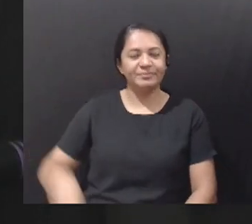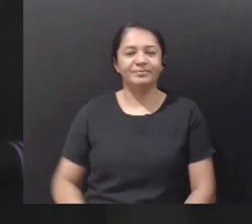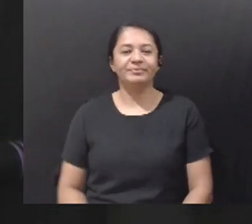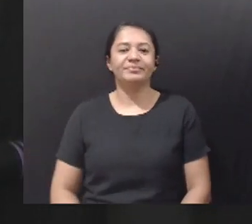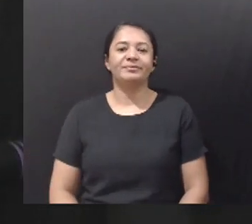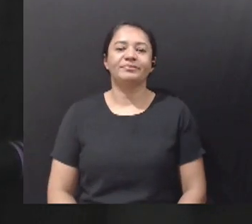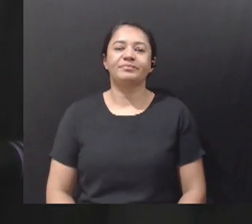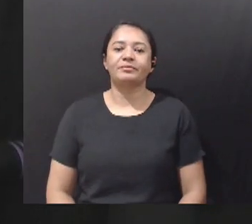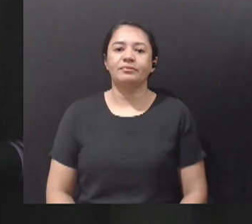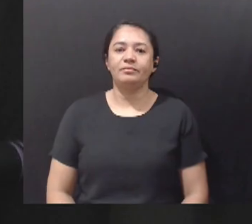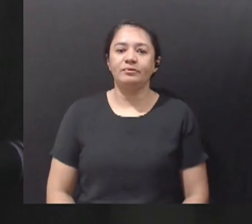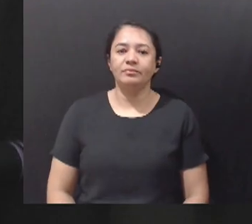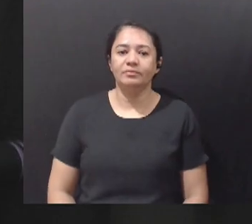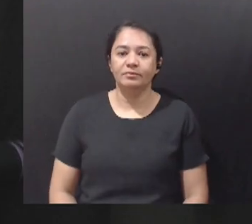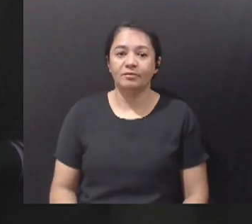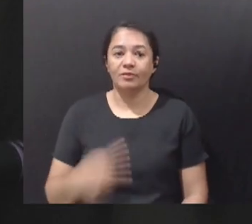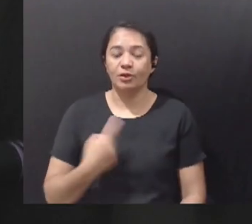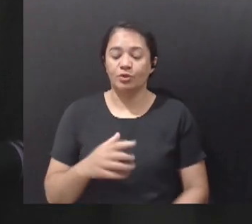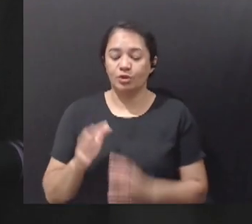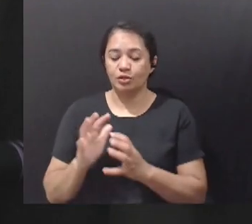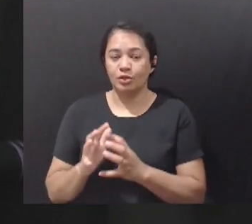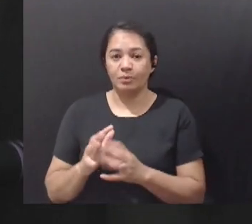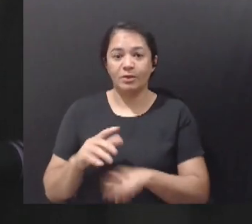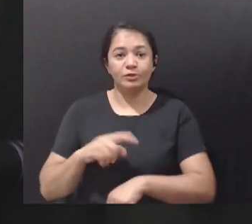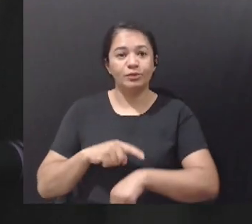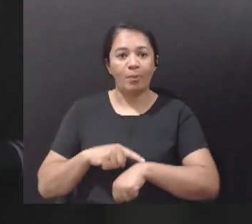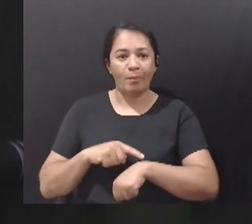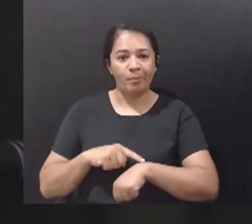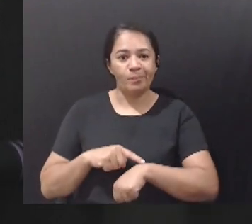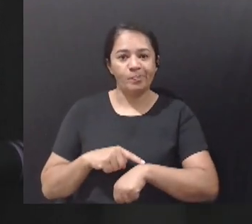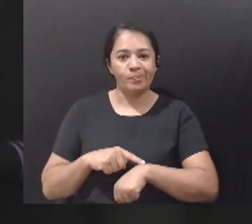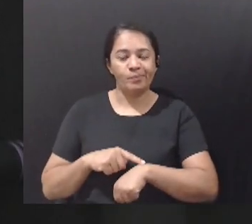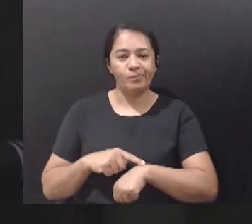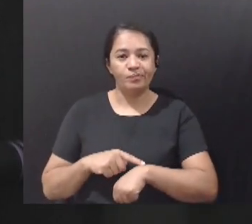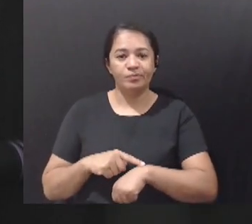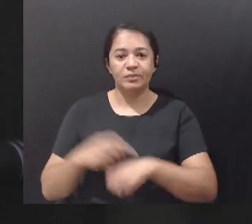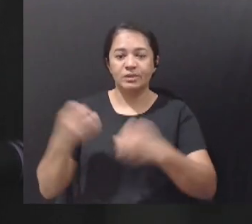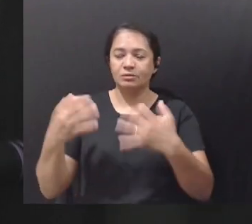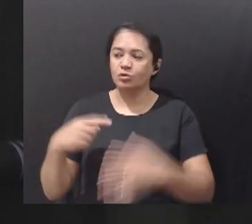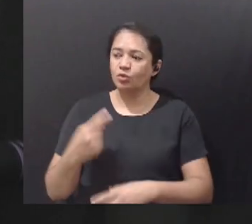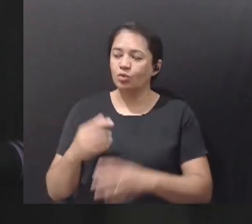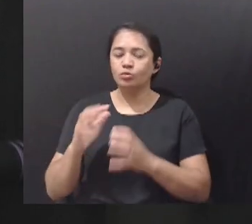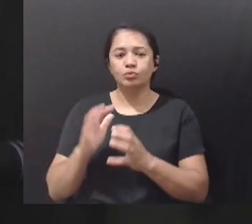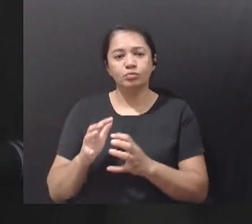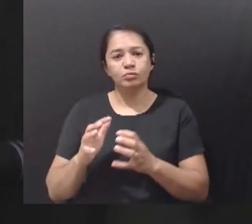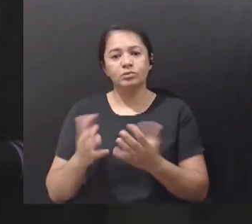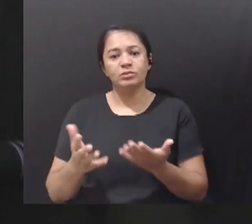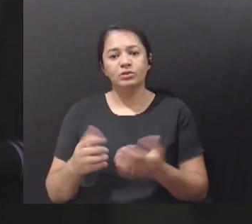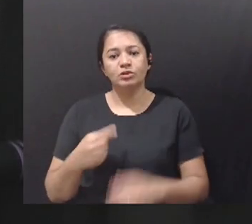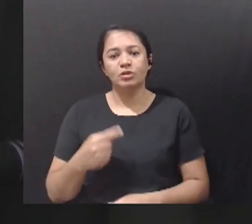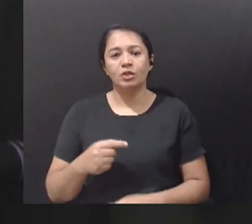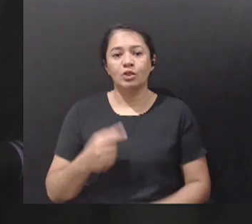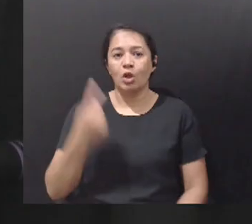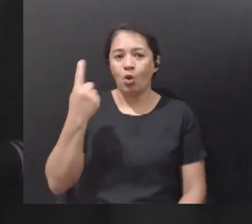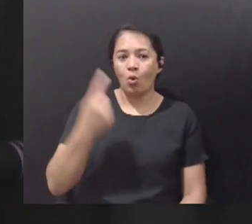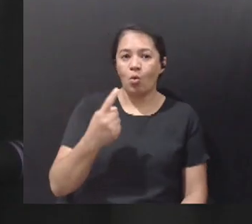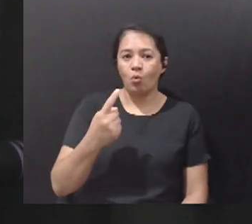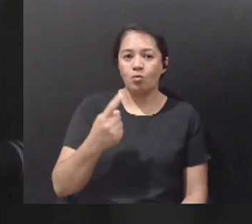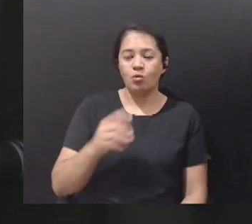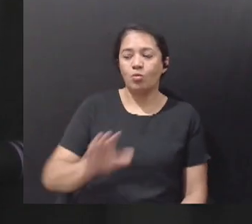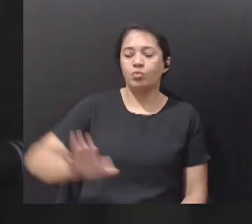E o nosso partido, naquele momento, falou com a nossa bancada para ter um candidato a deputado estadual. E